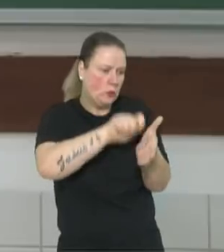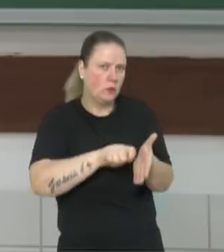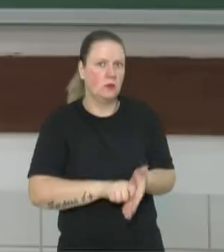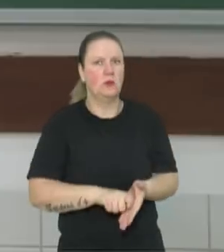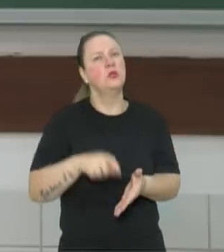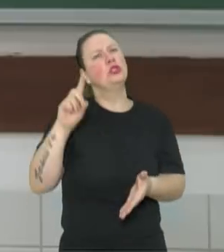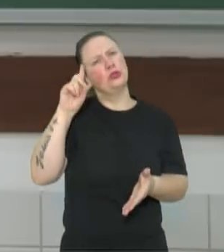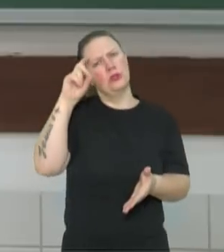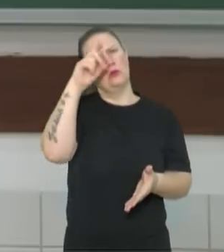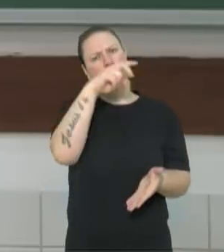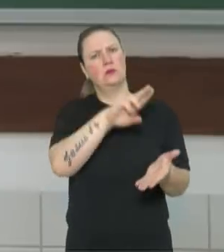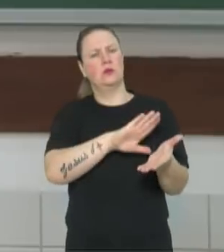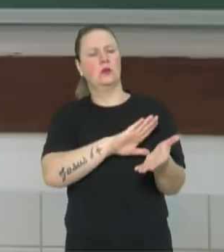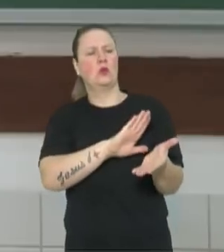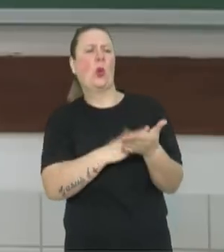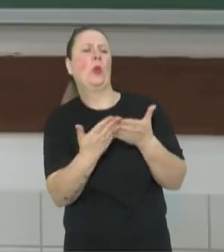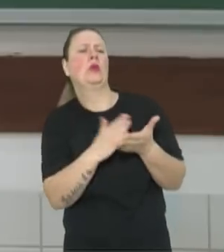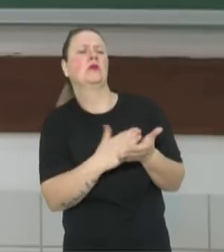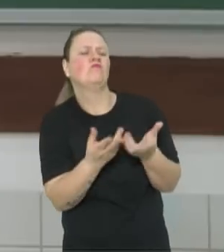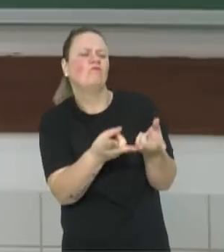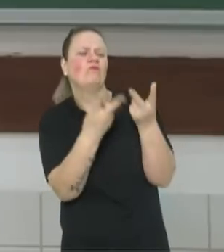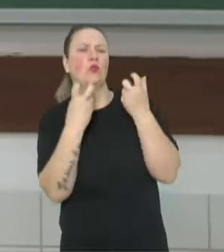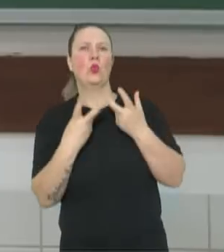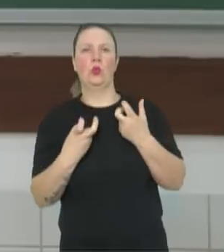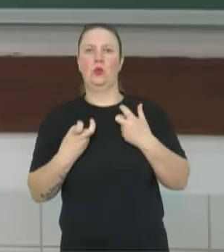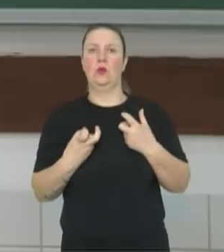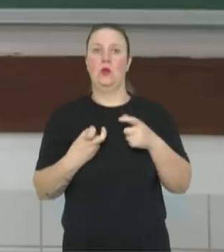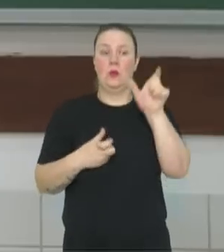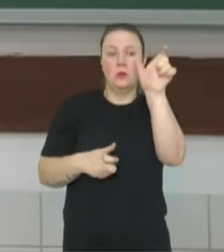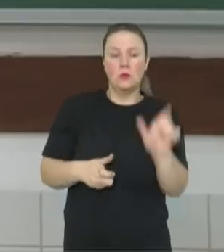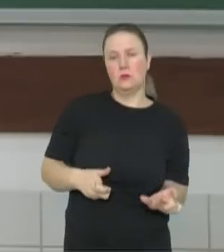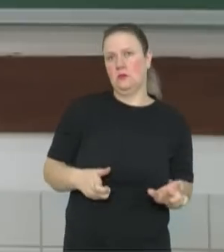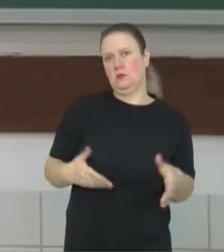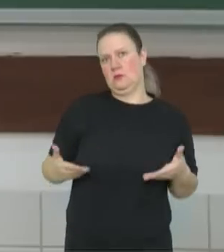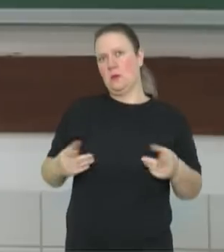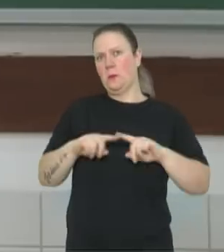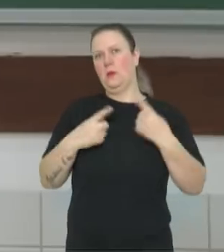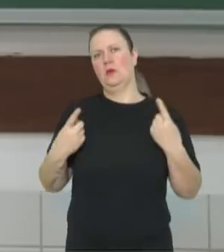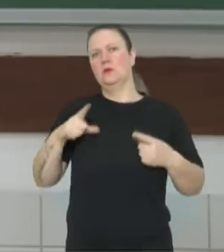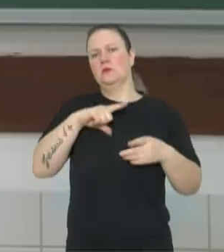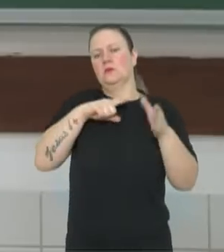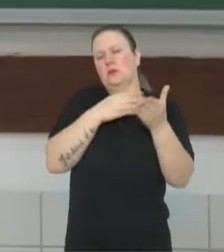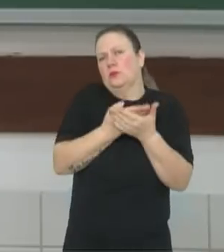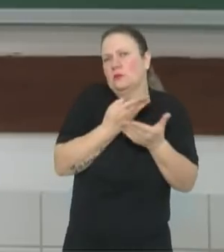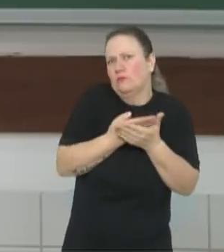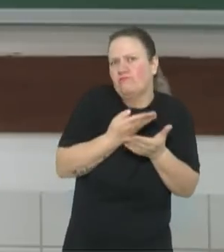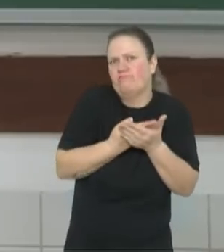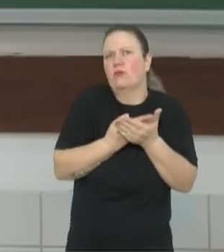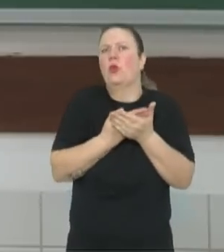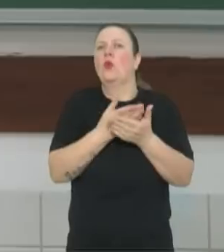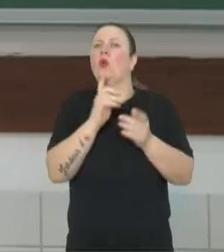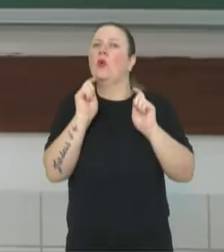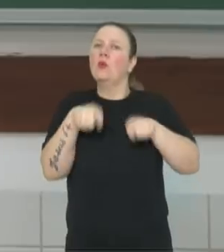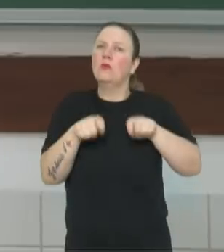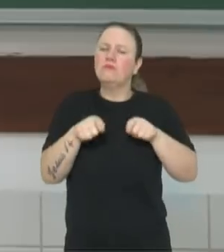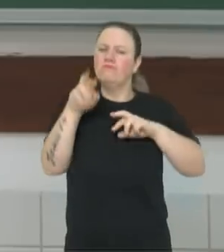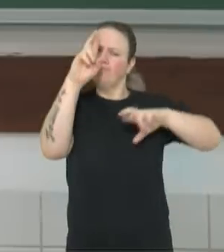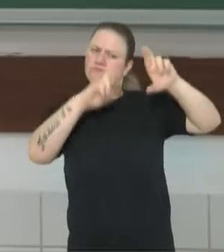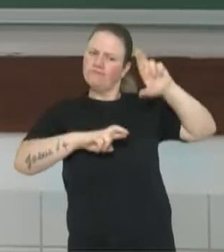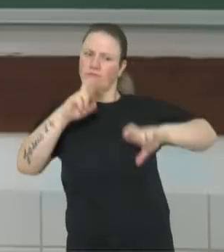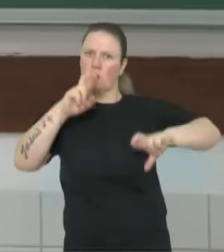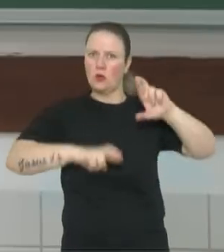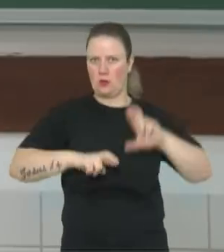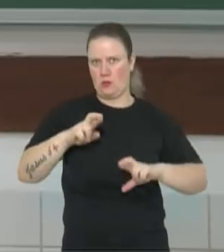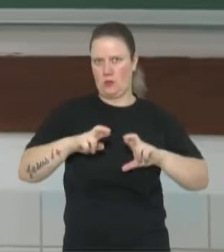um poema, né? A única pessoa que pode te dizer com exatidão é o poeta. Mas, então, existem os estudos para que possamos analisar